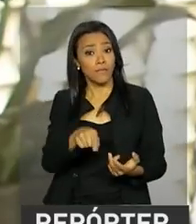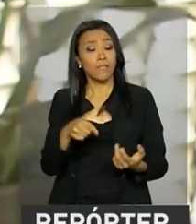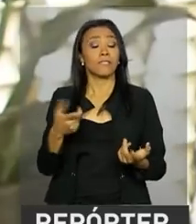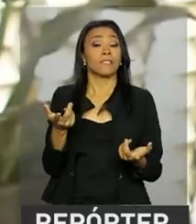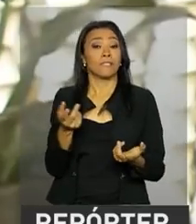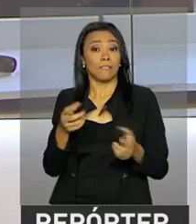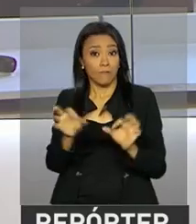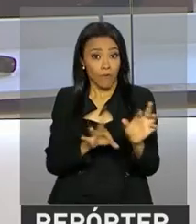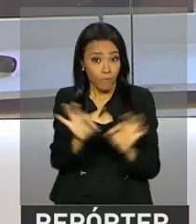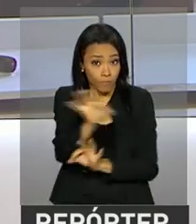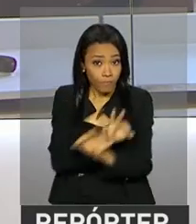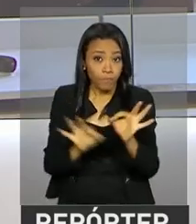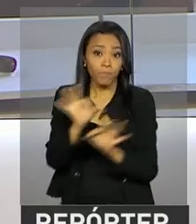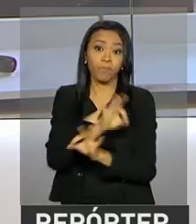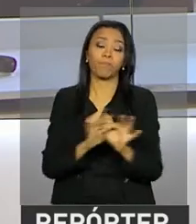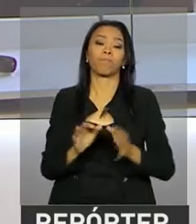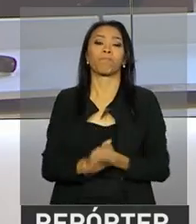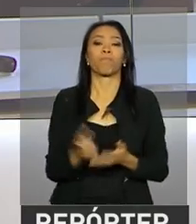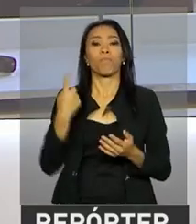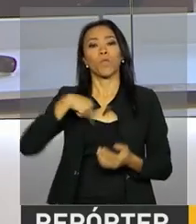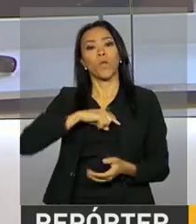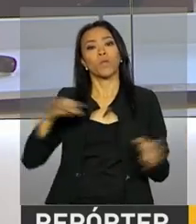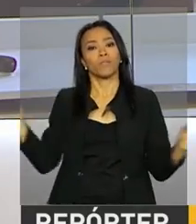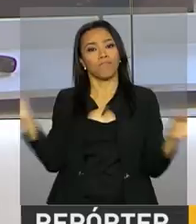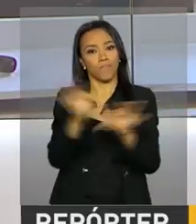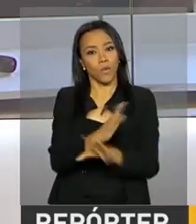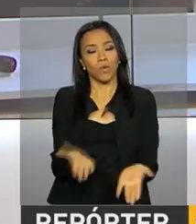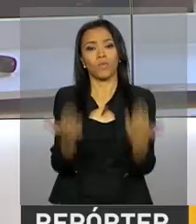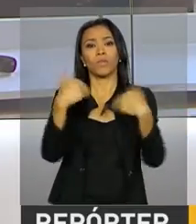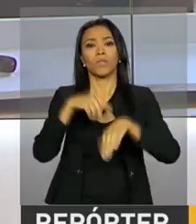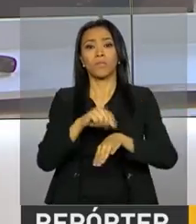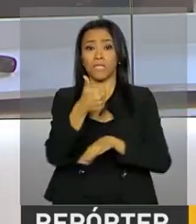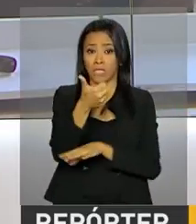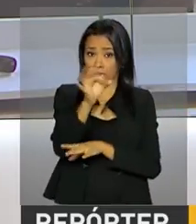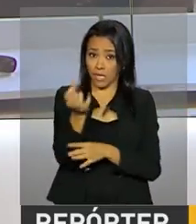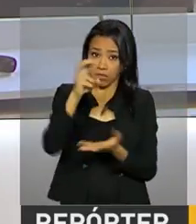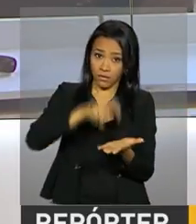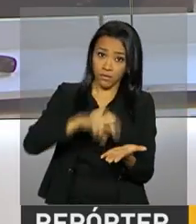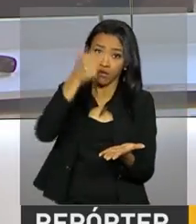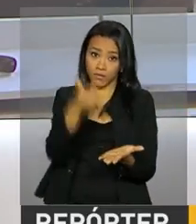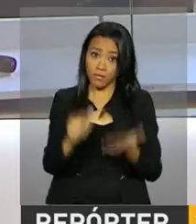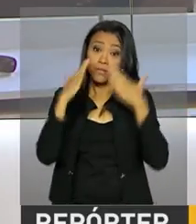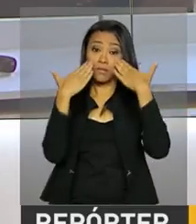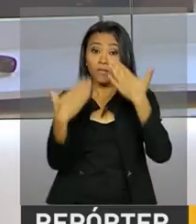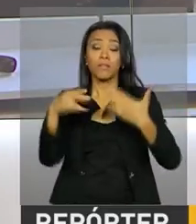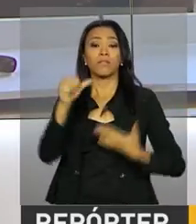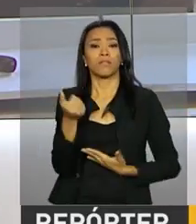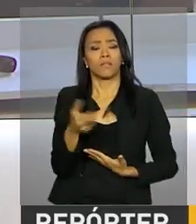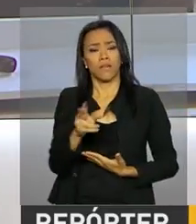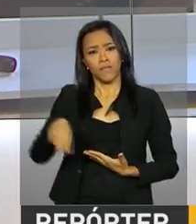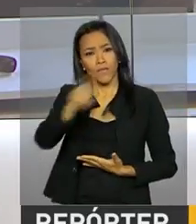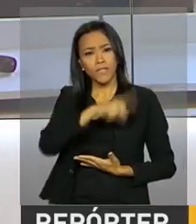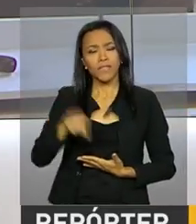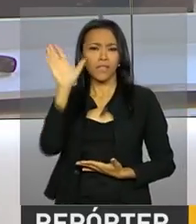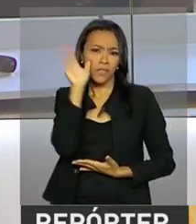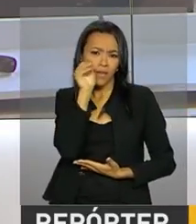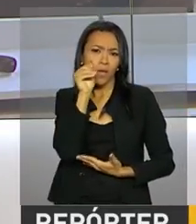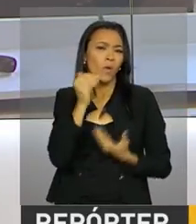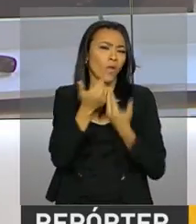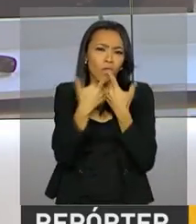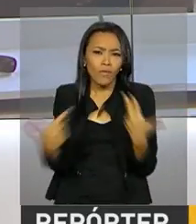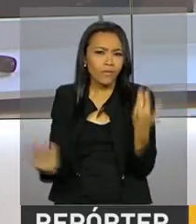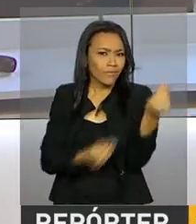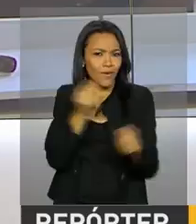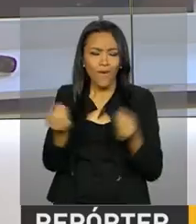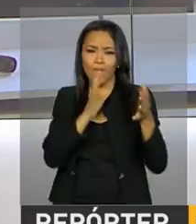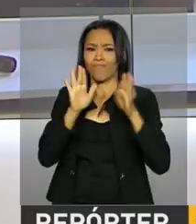vem passando nós ficamos por aqui voltamos às 10 da manhã na próxima edição do repórter nbr acompanhe também as novidades